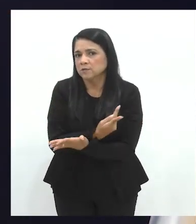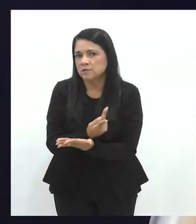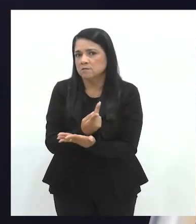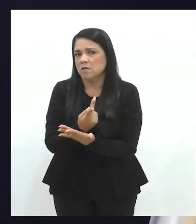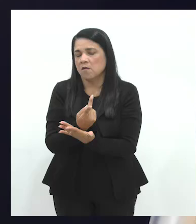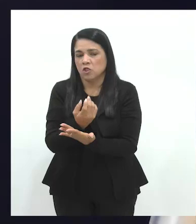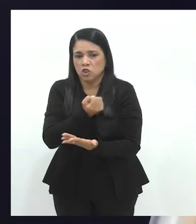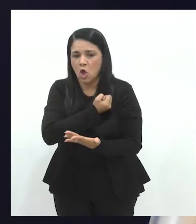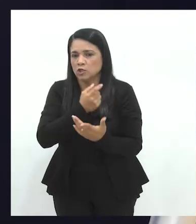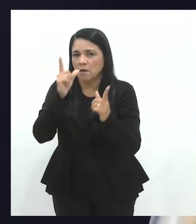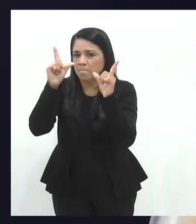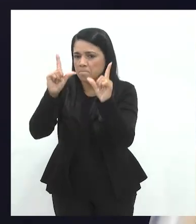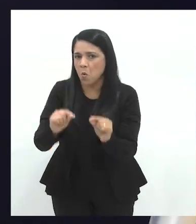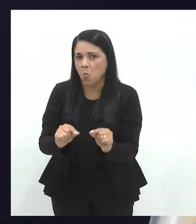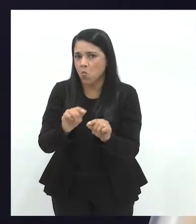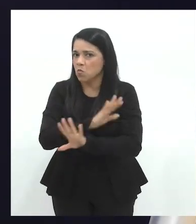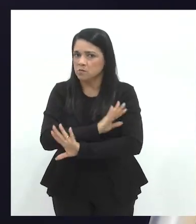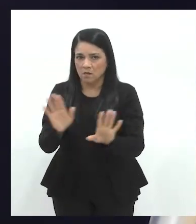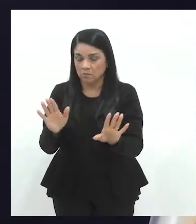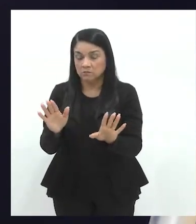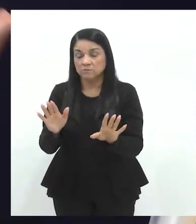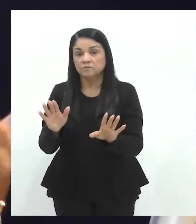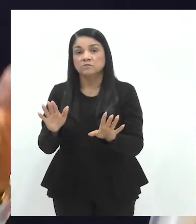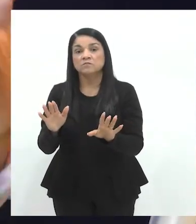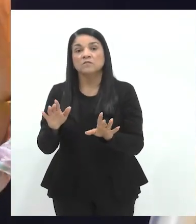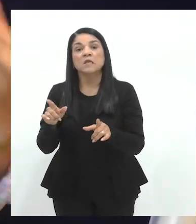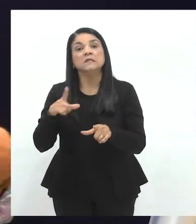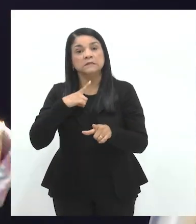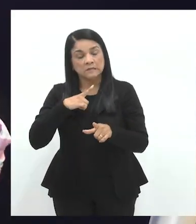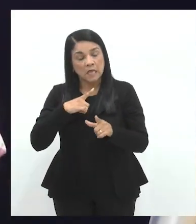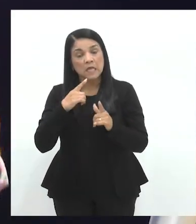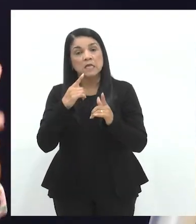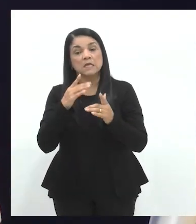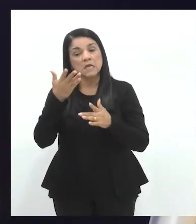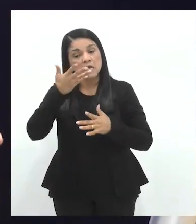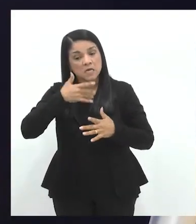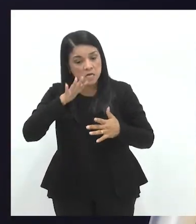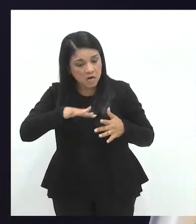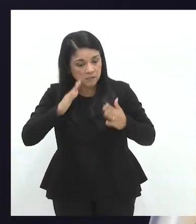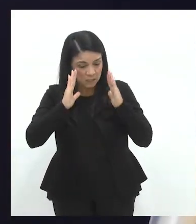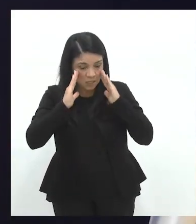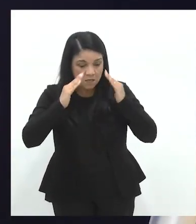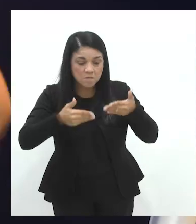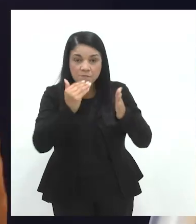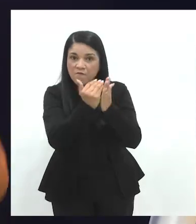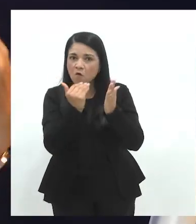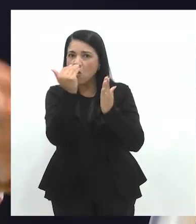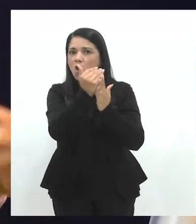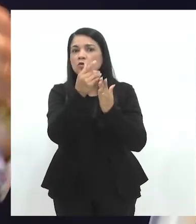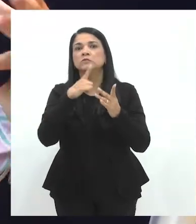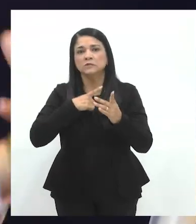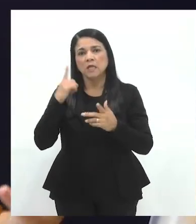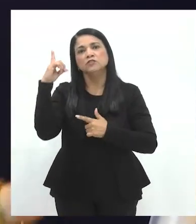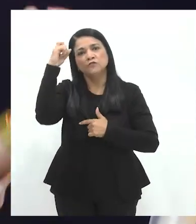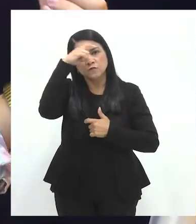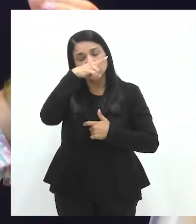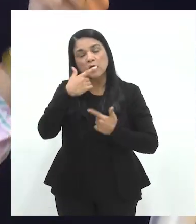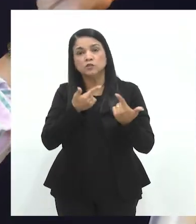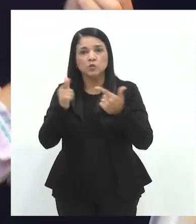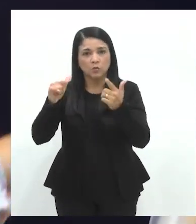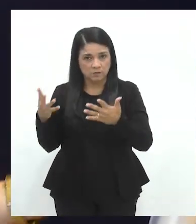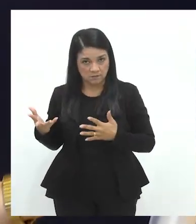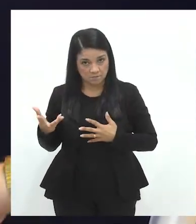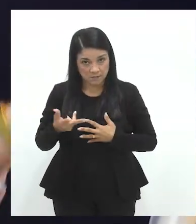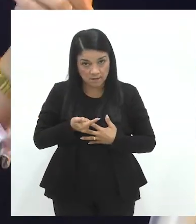vai ter ali. Essa criança normalmente não tem um transtorno, porque até quem tem o hiperfoco vai ter muita dificuldade em